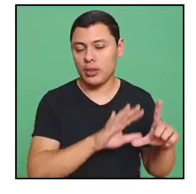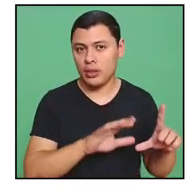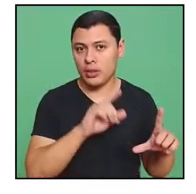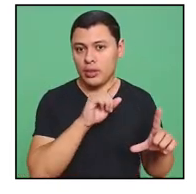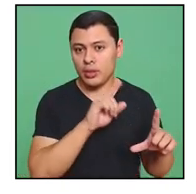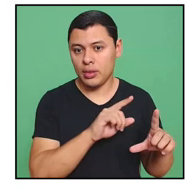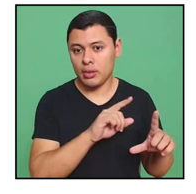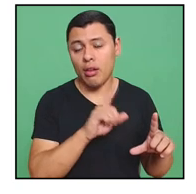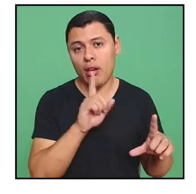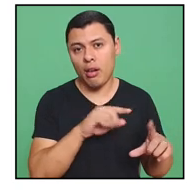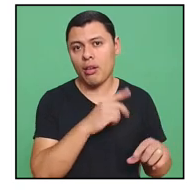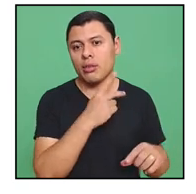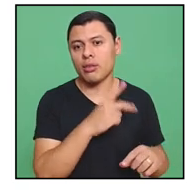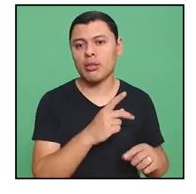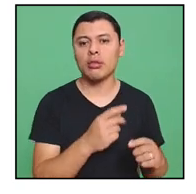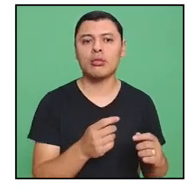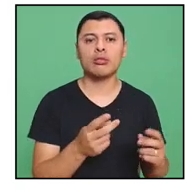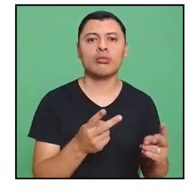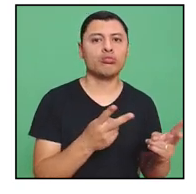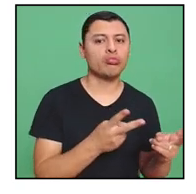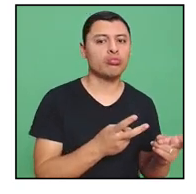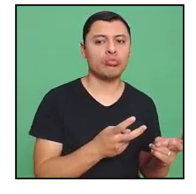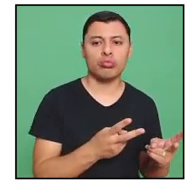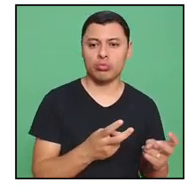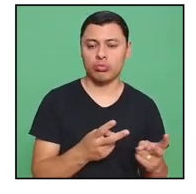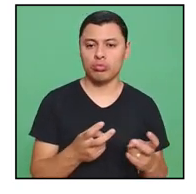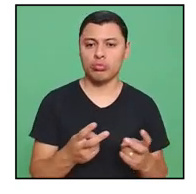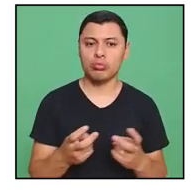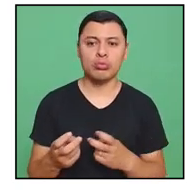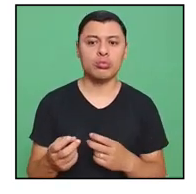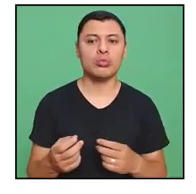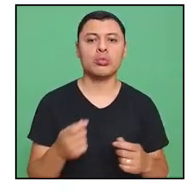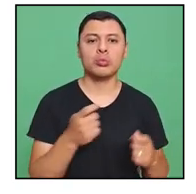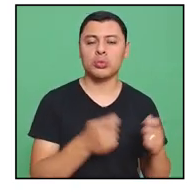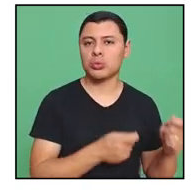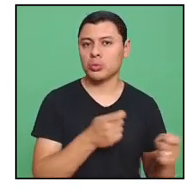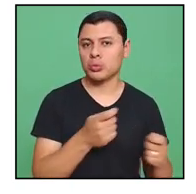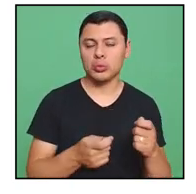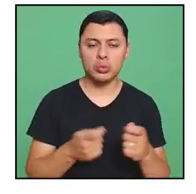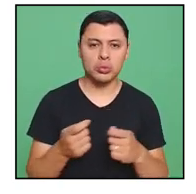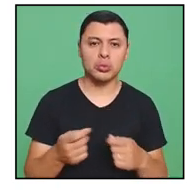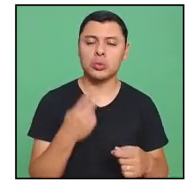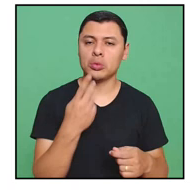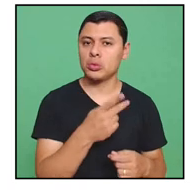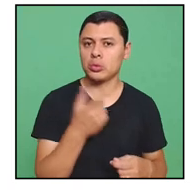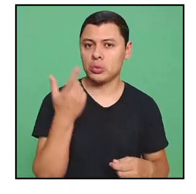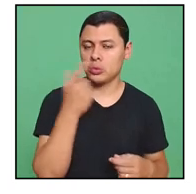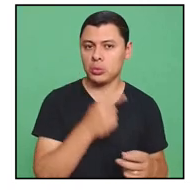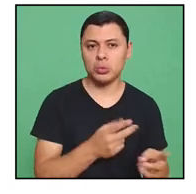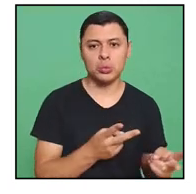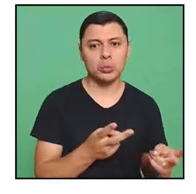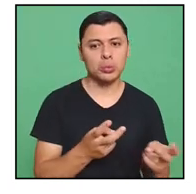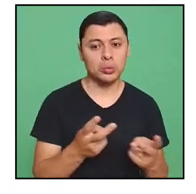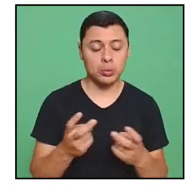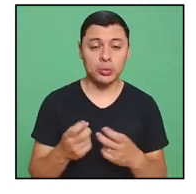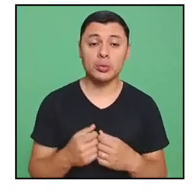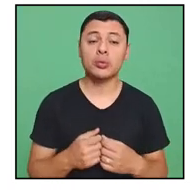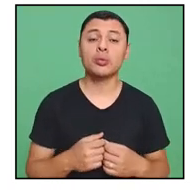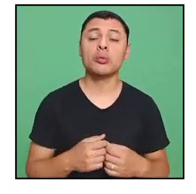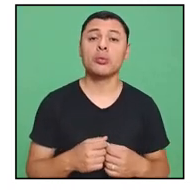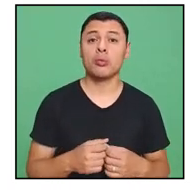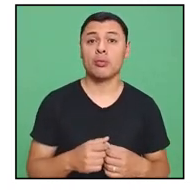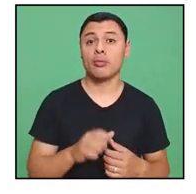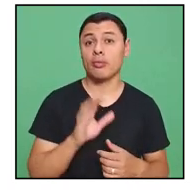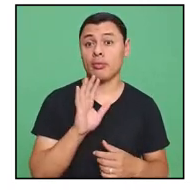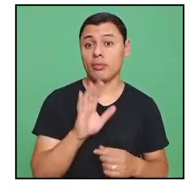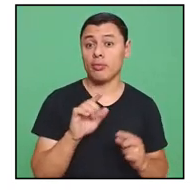eles, detentores do vetor da informação, eles lucram com isso, assim. Então, nesse caso, esse